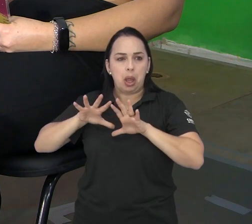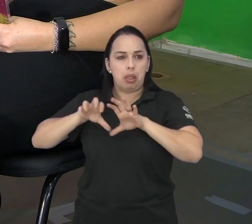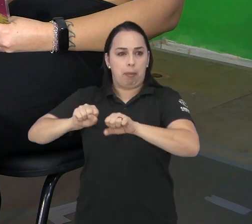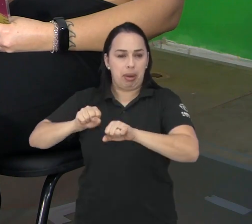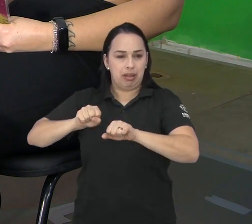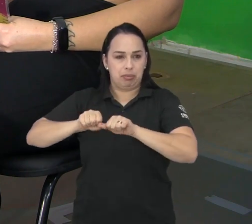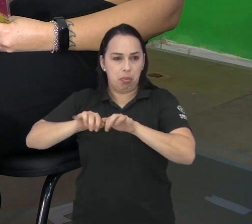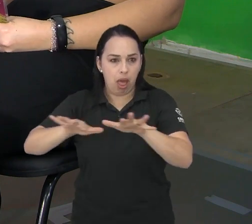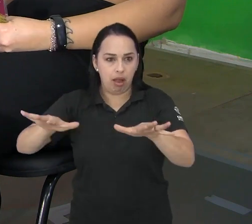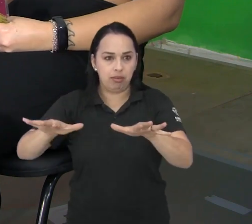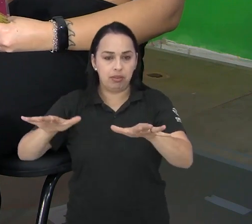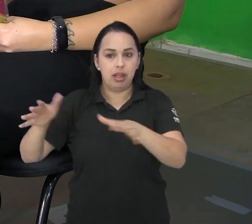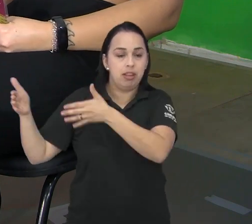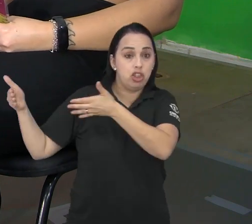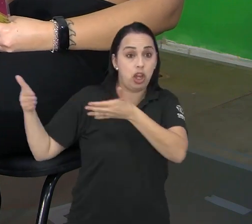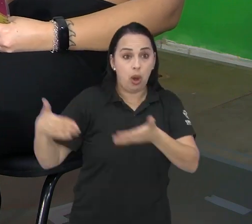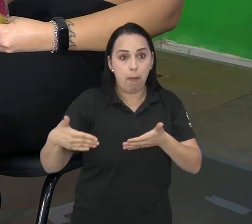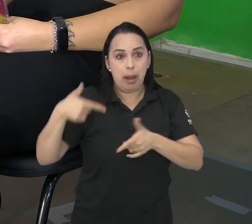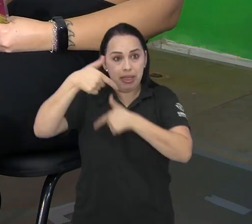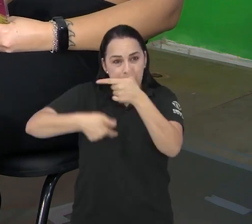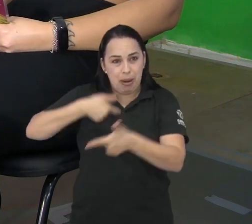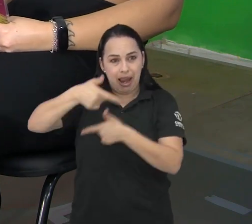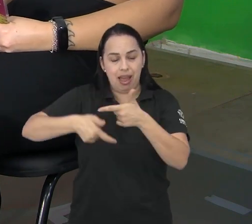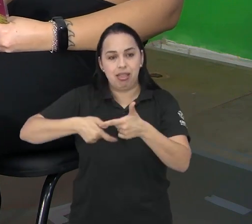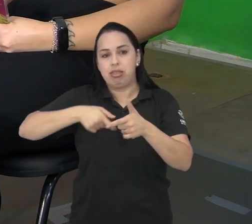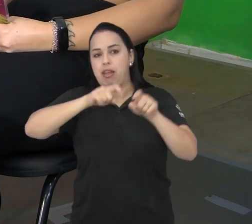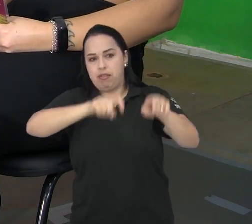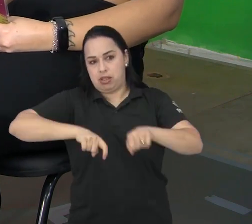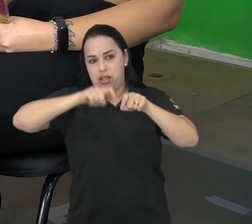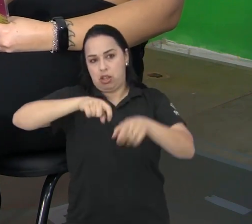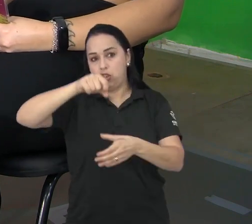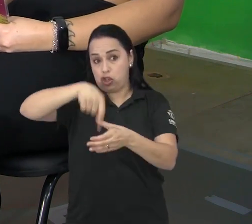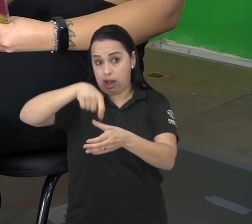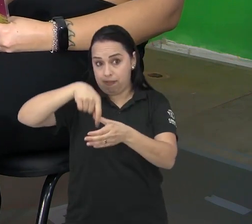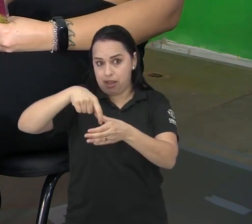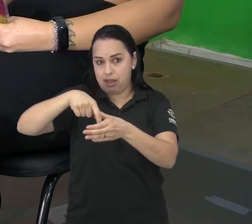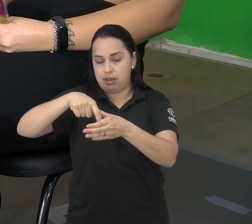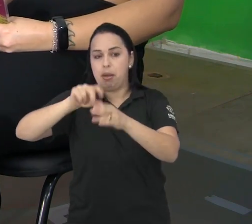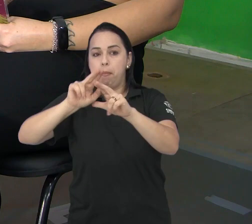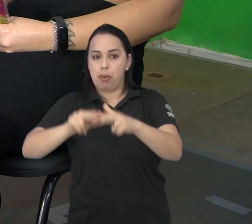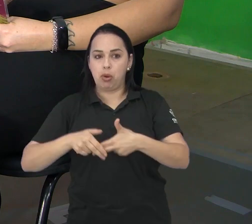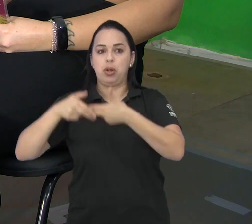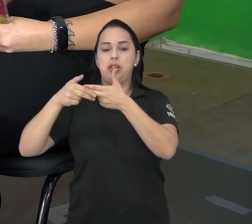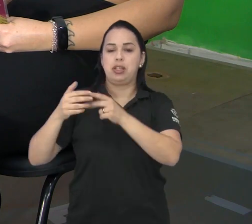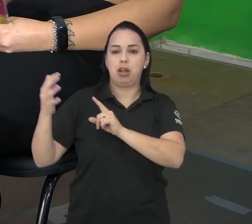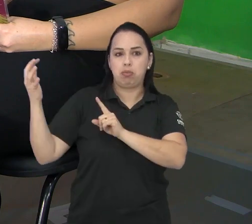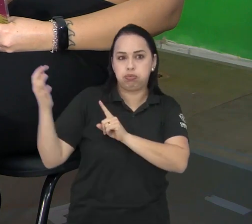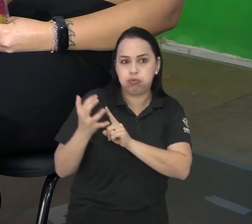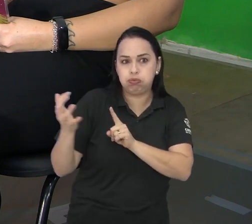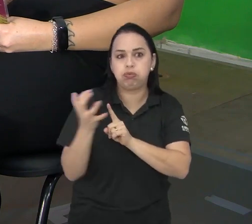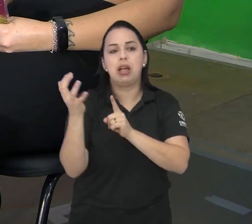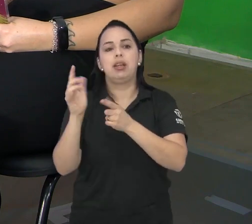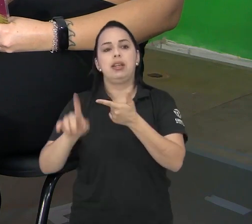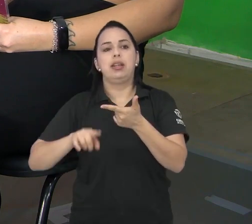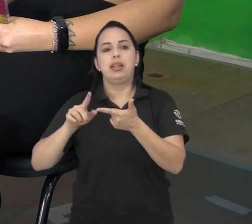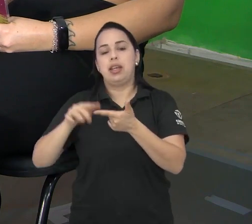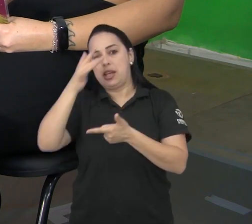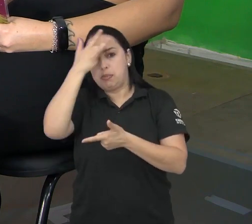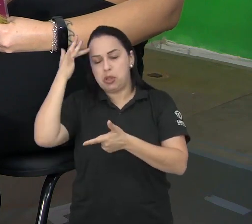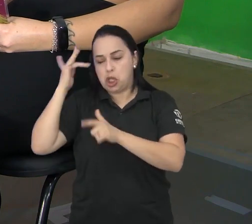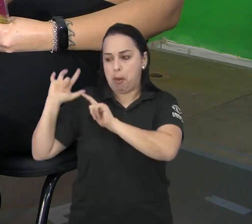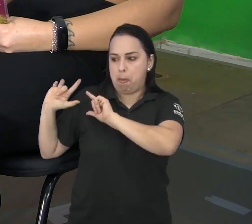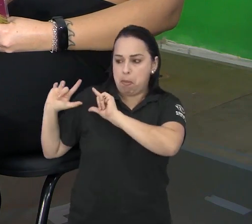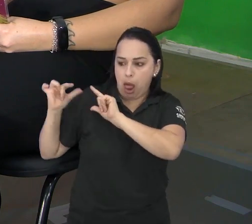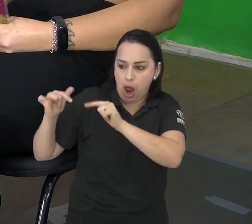de café, né? Como escravos. Então a gente tem uma porção muito grande aqui de descendentes, né?